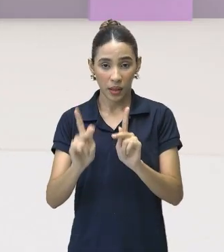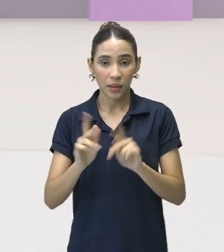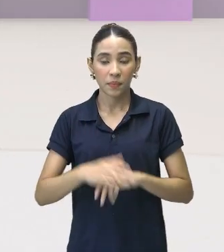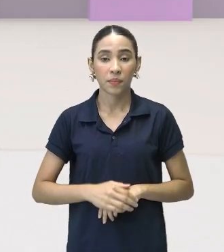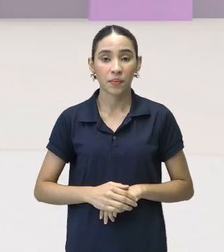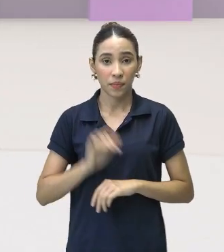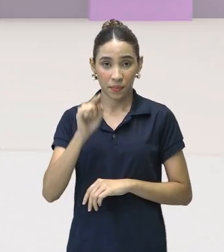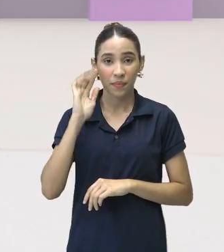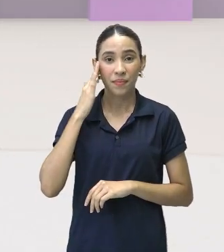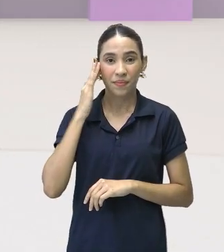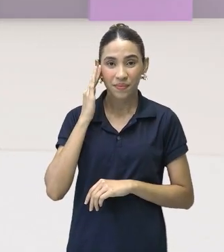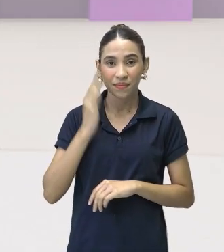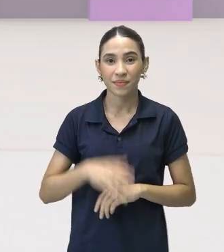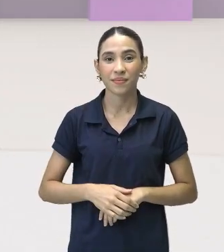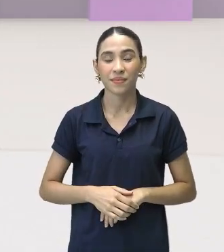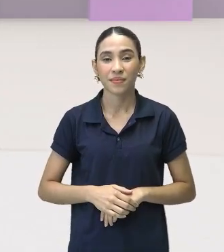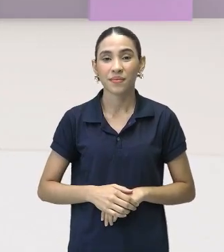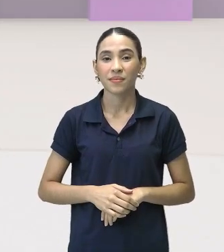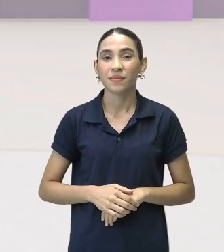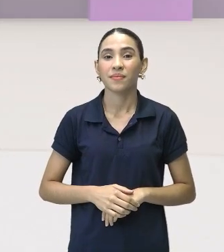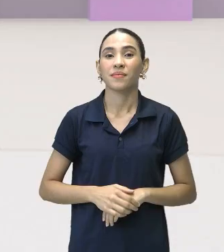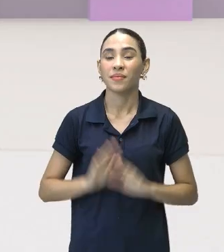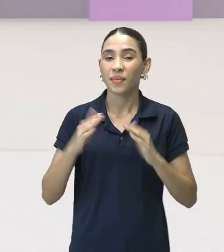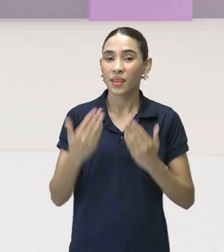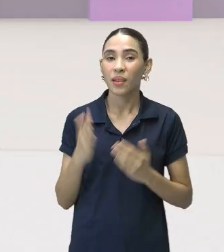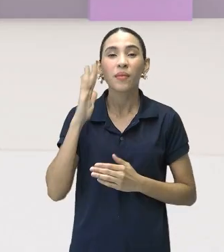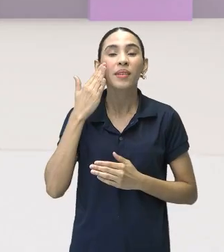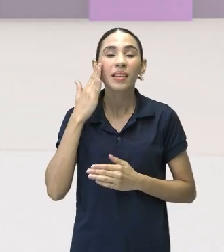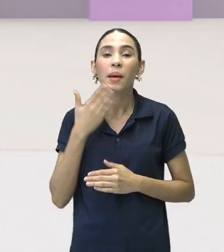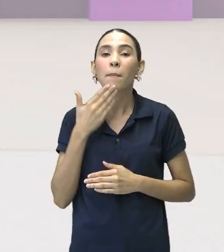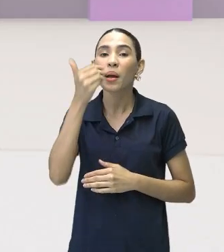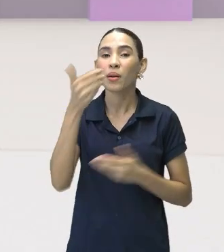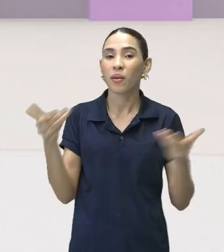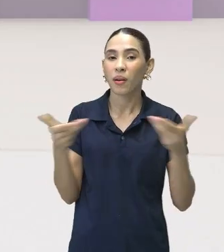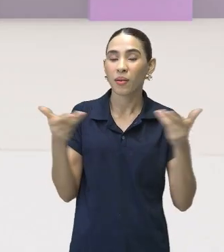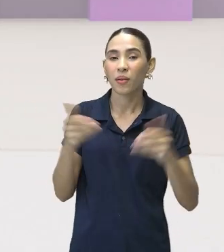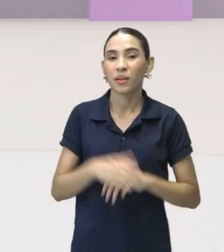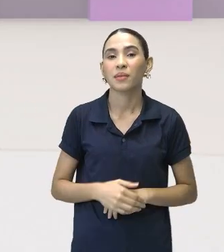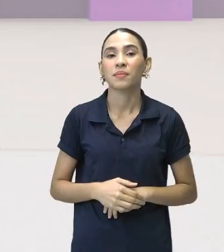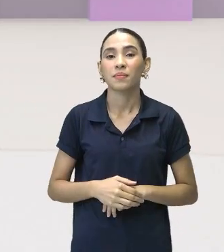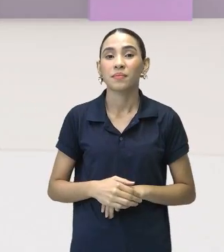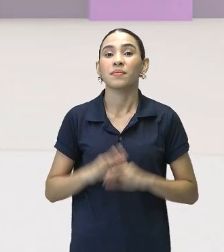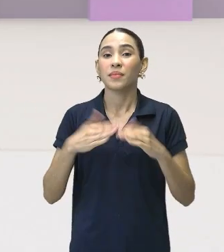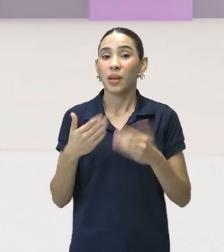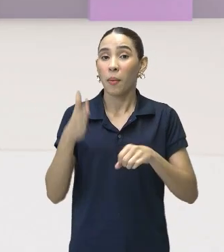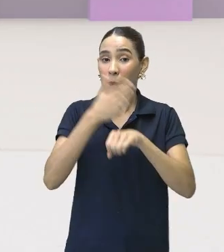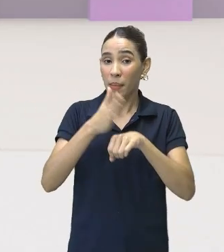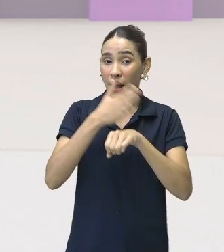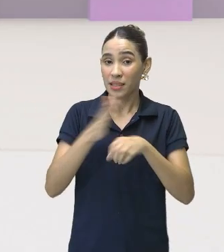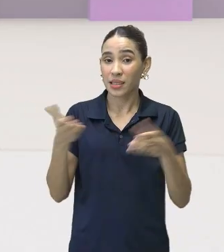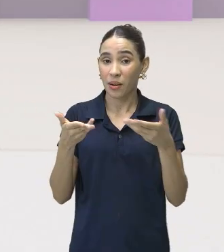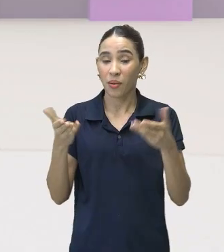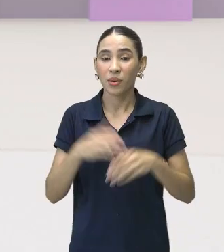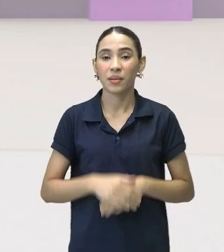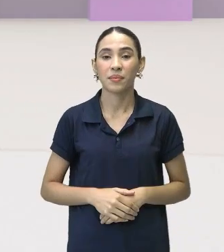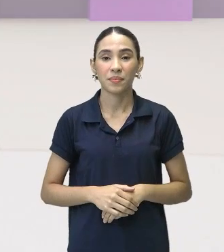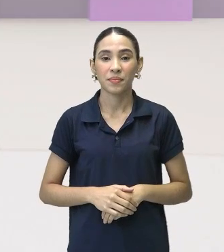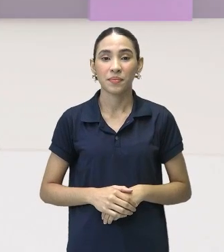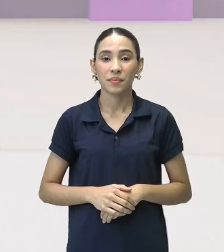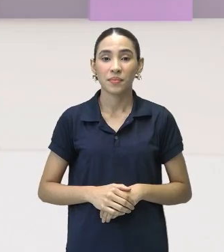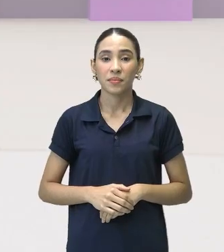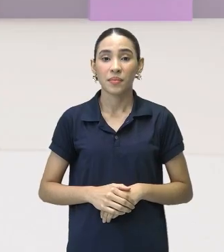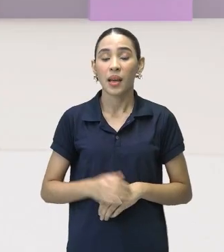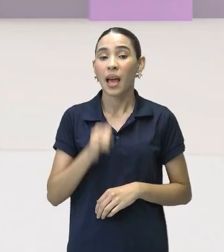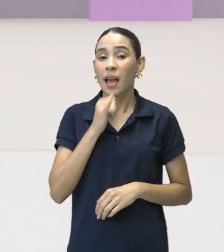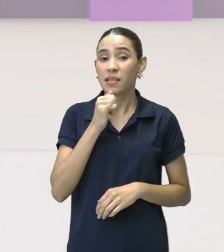Beleza? Entendido? Vamos aí entender mais ainda agora numa aplicação, tá bom?